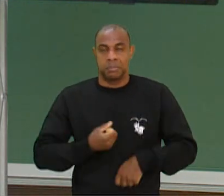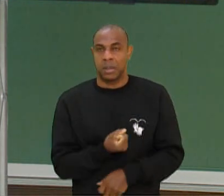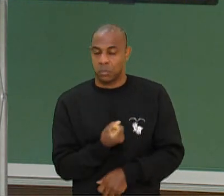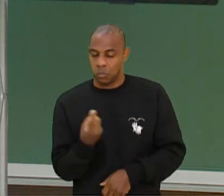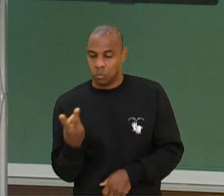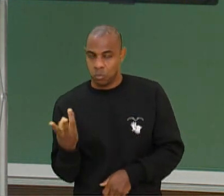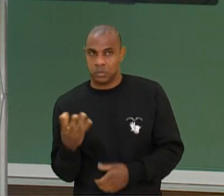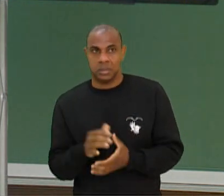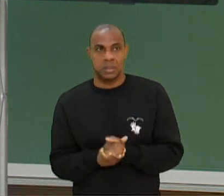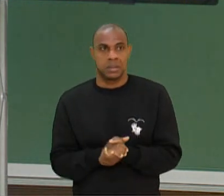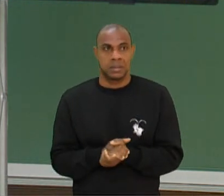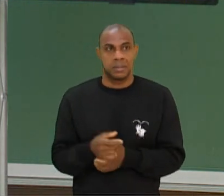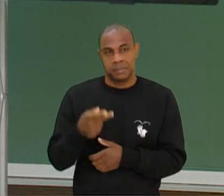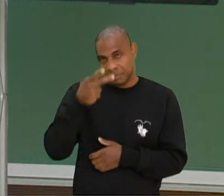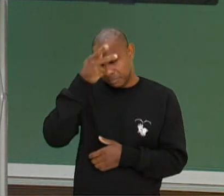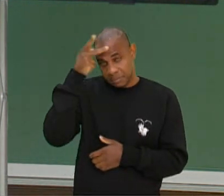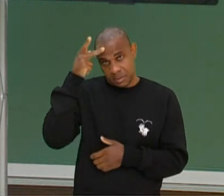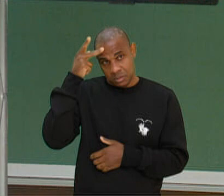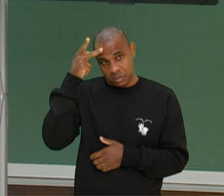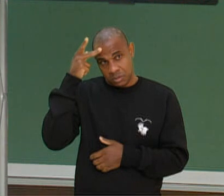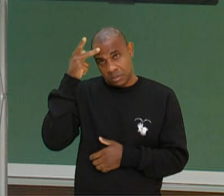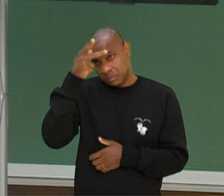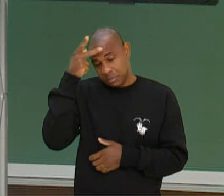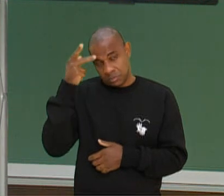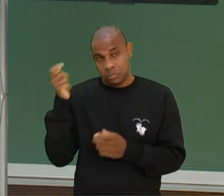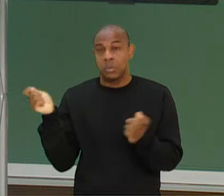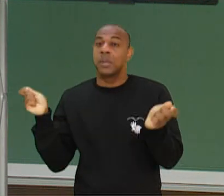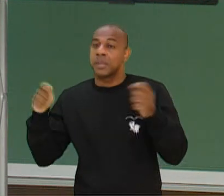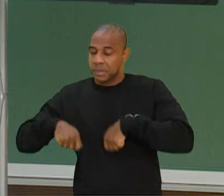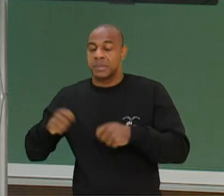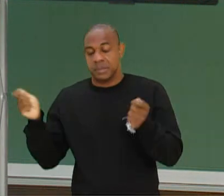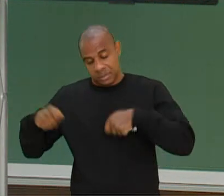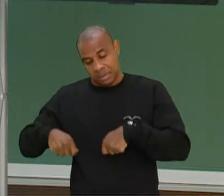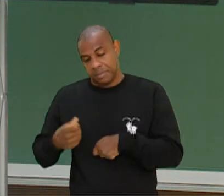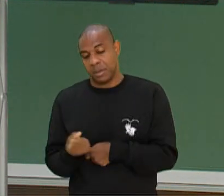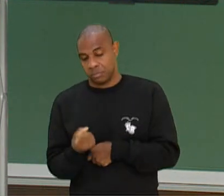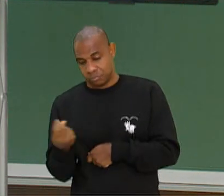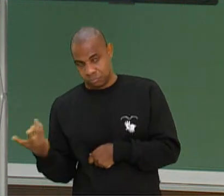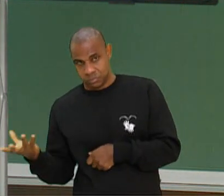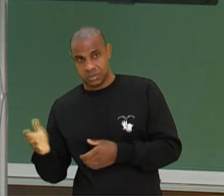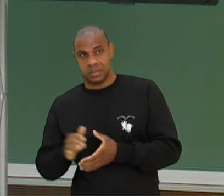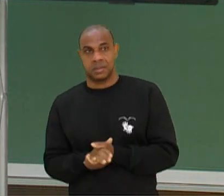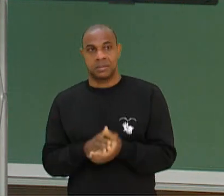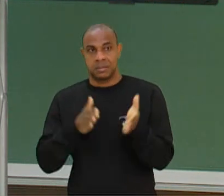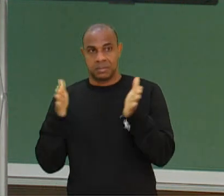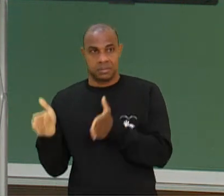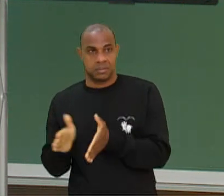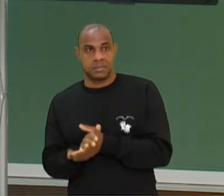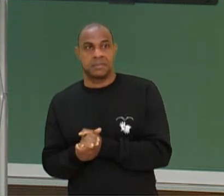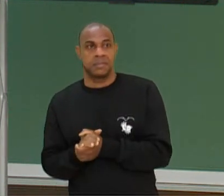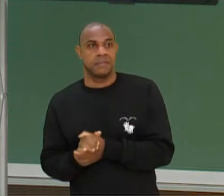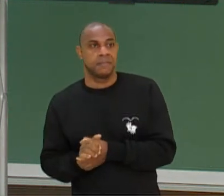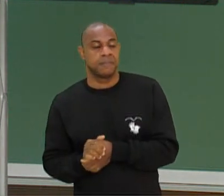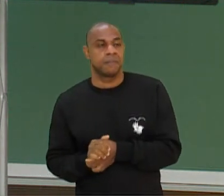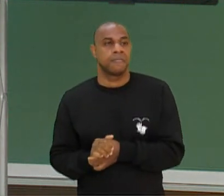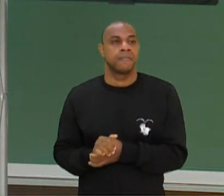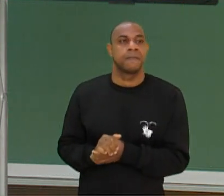contáveis. People, você pode contar o número de pessoas que tem no ambiente, ok? Por exemplo, na sala de aula de